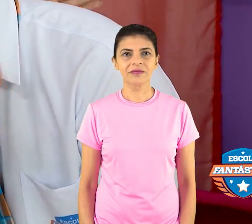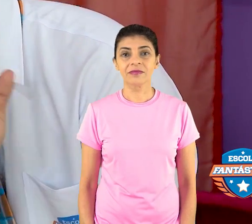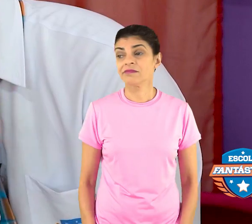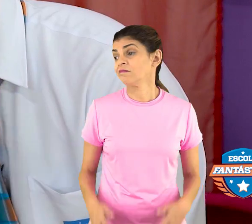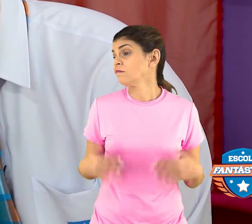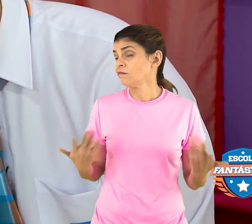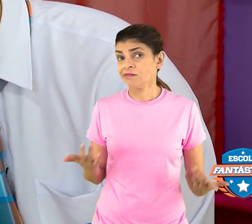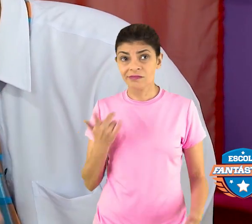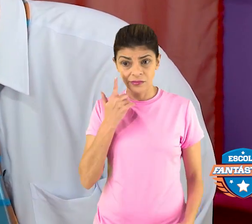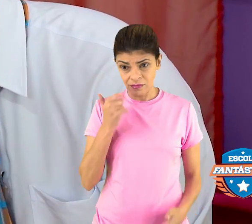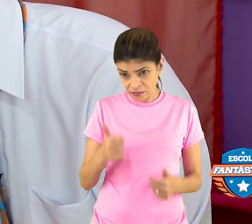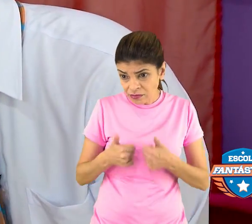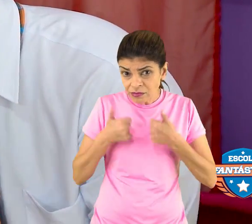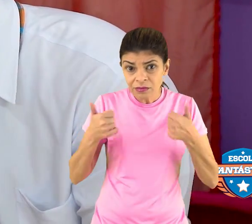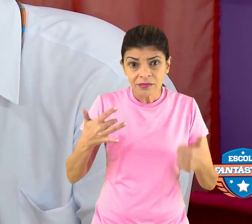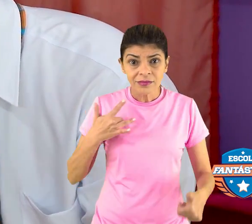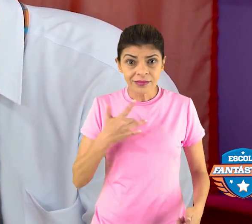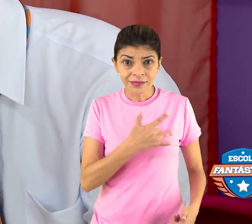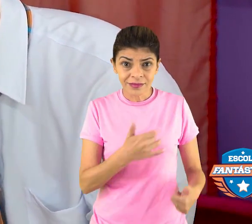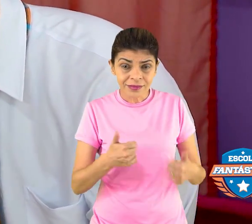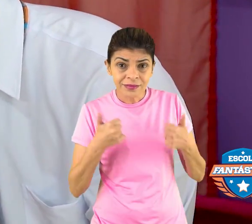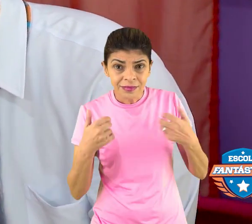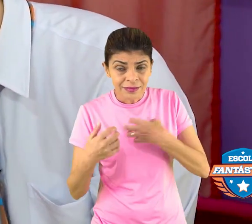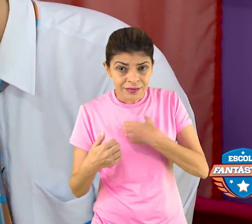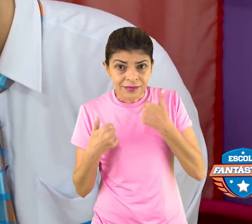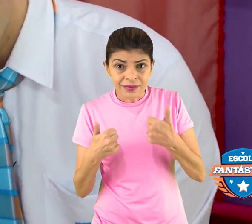E aí, Lucas, tá melhor?